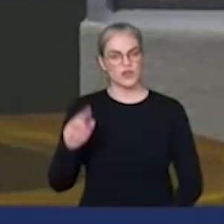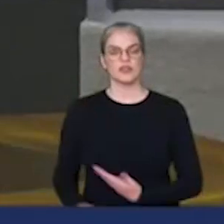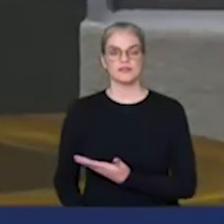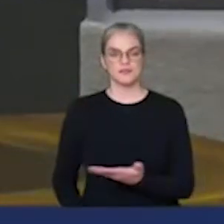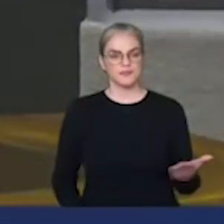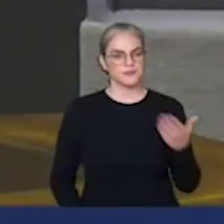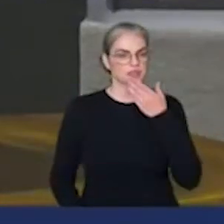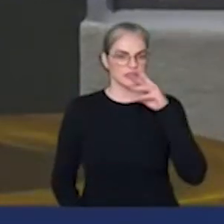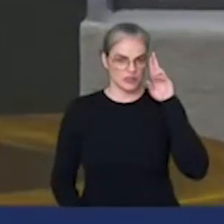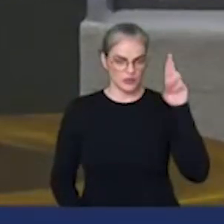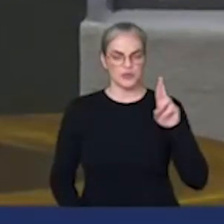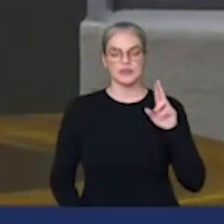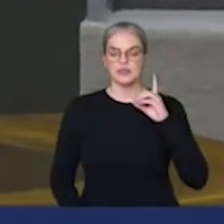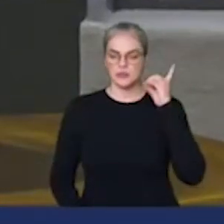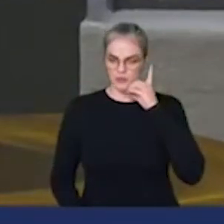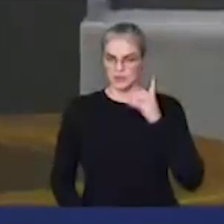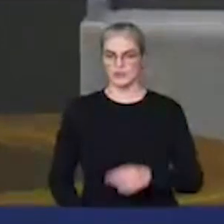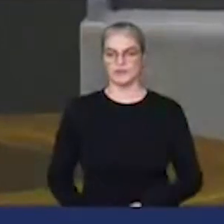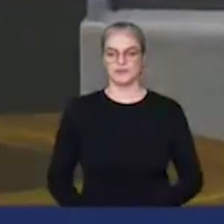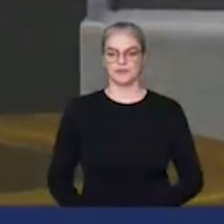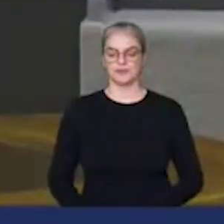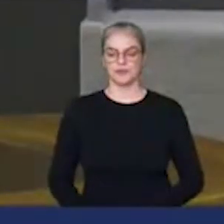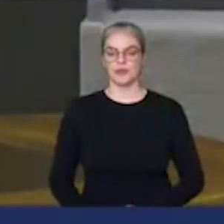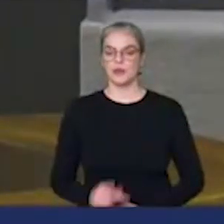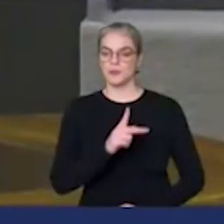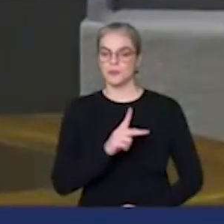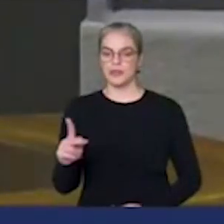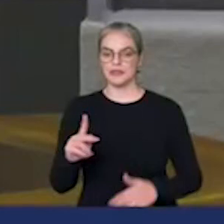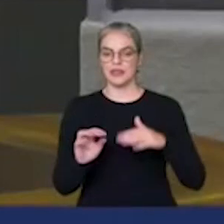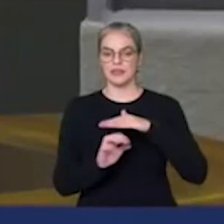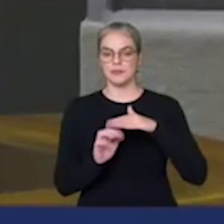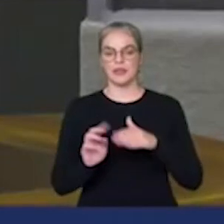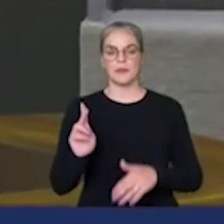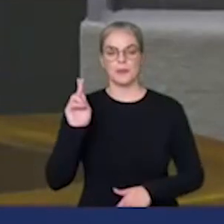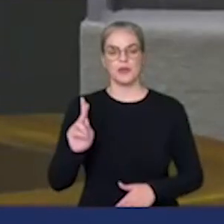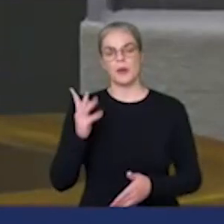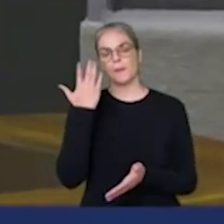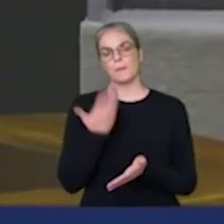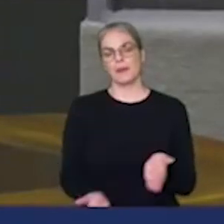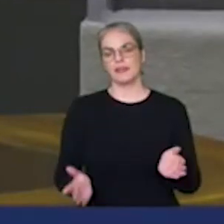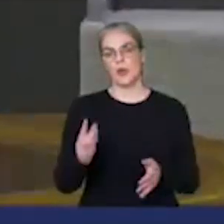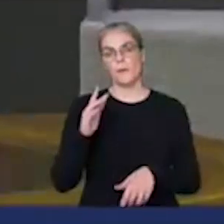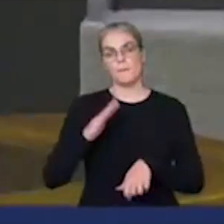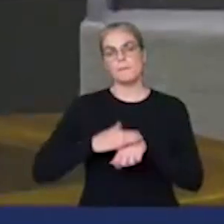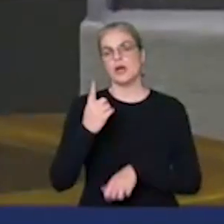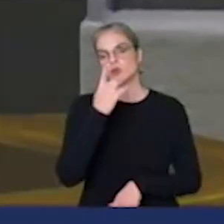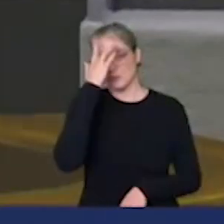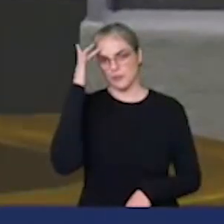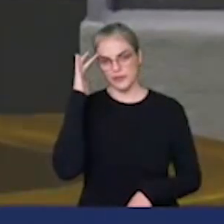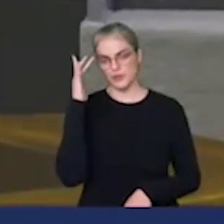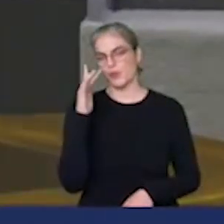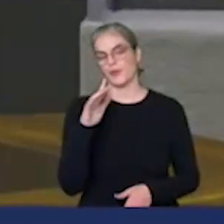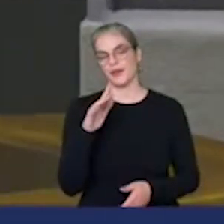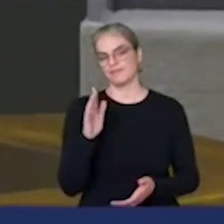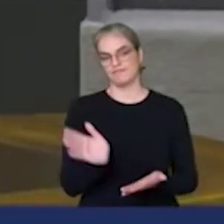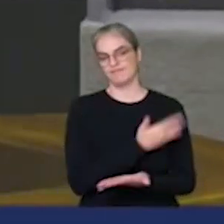Caiu mais um presidente da Petrobras. Desta vez foi José